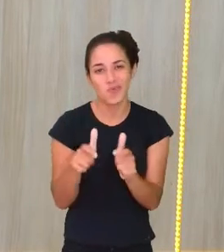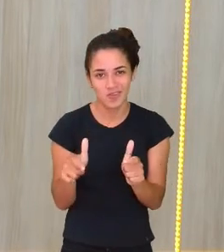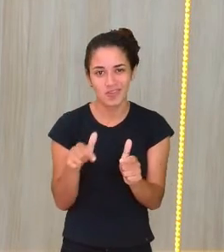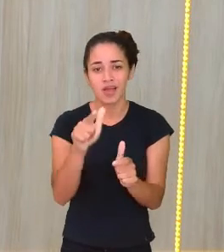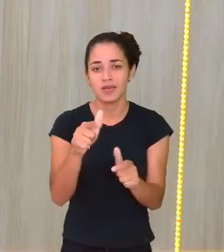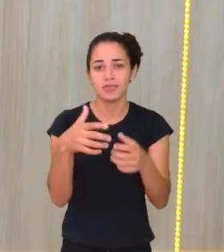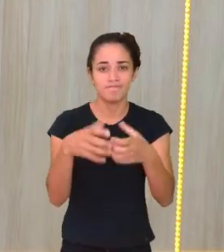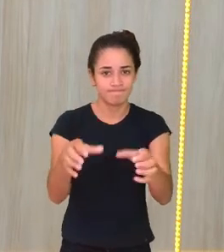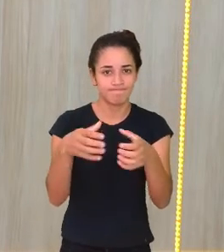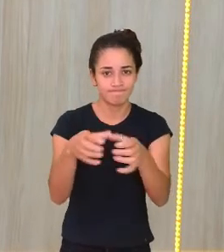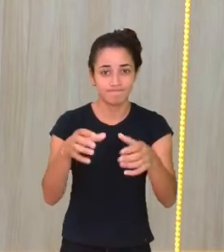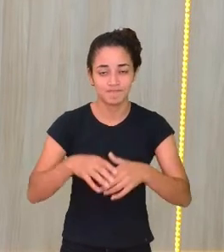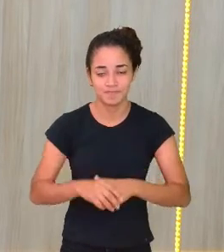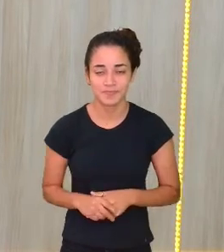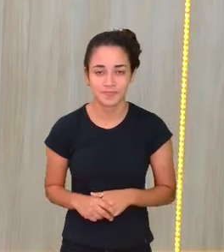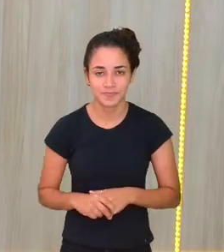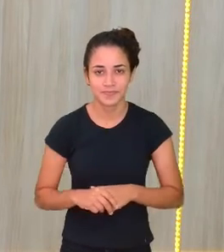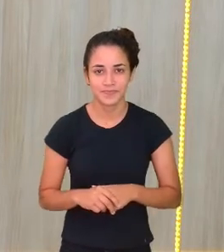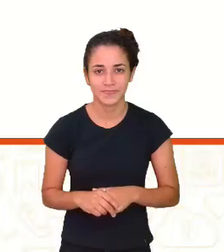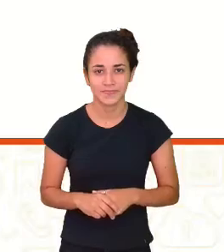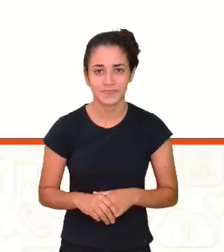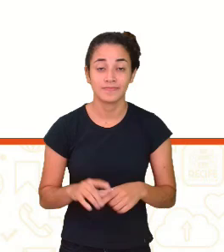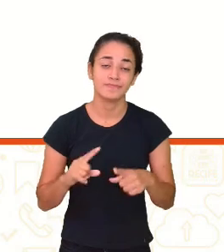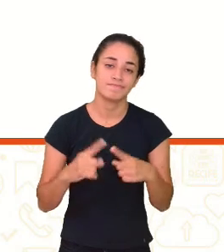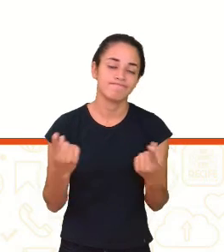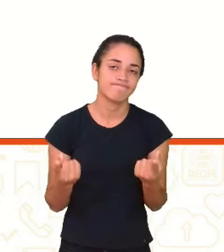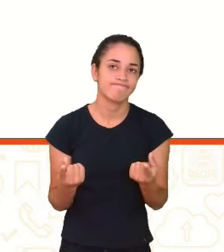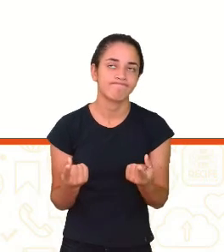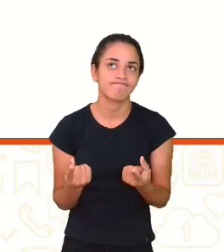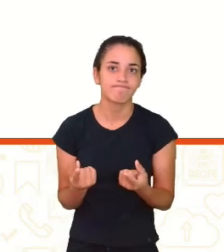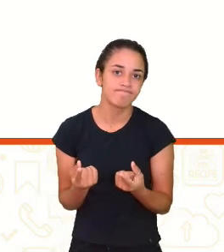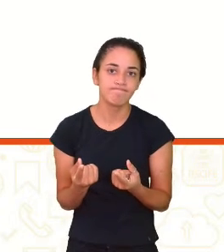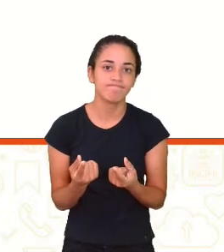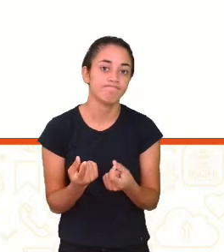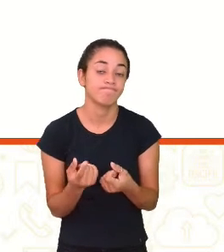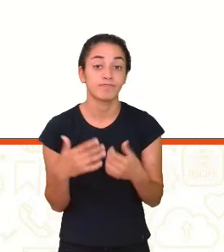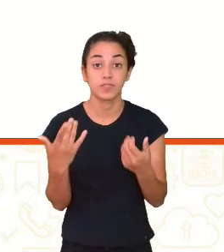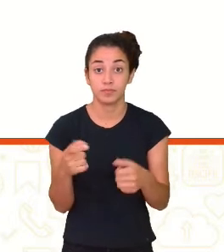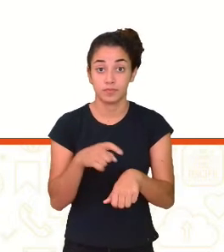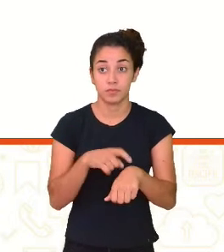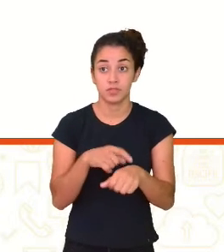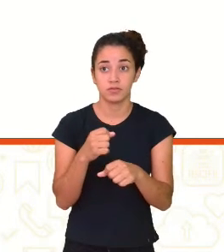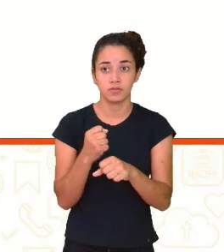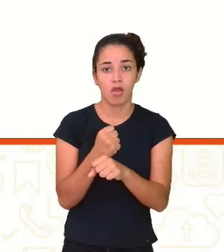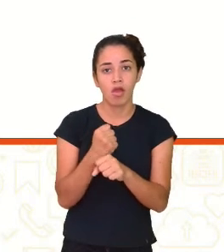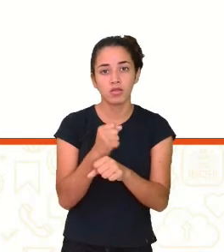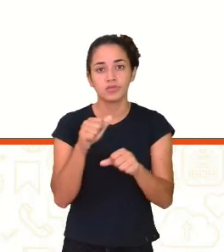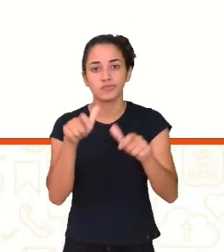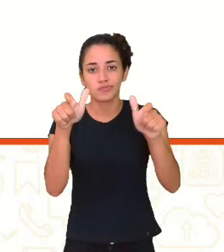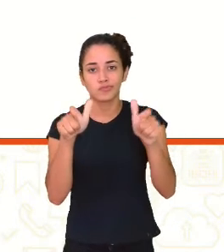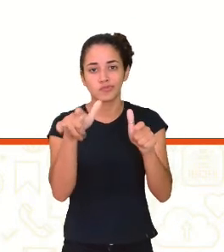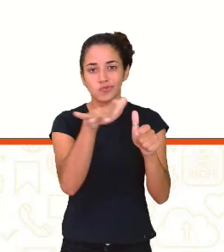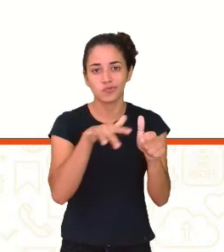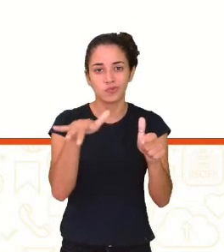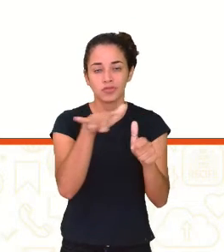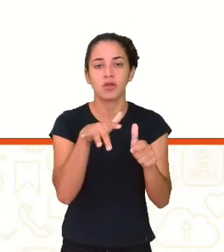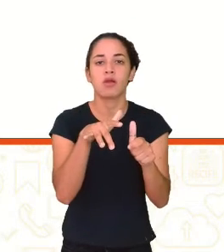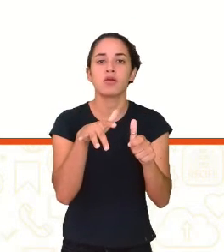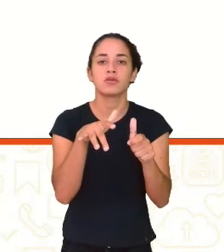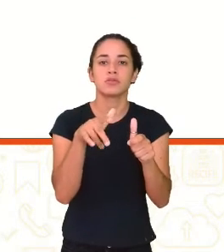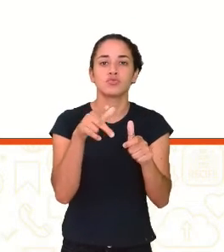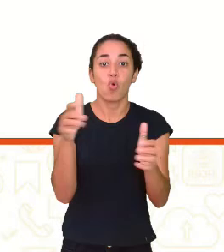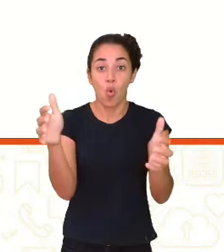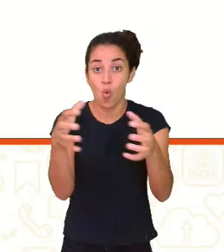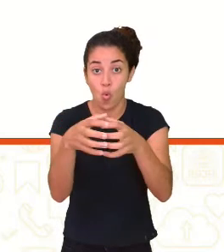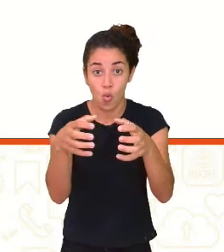ele convive. E quando construir um espaço de participação coletiva em